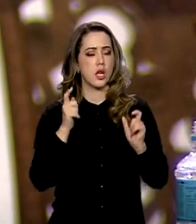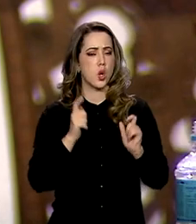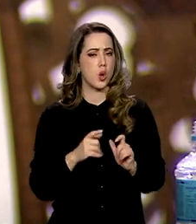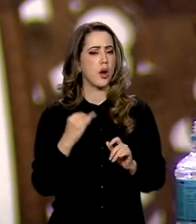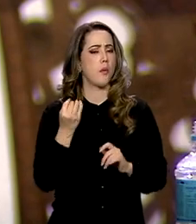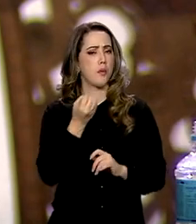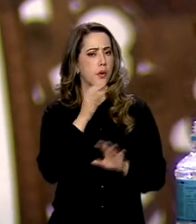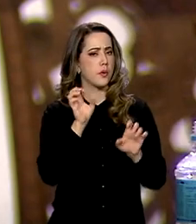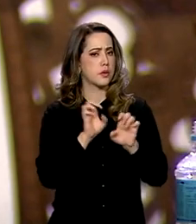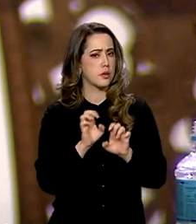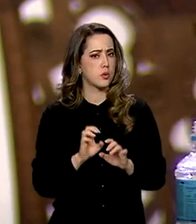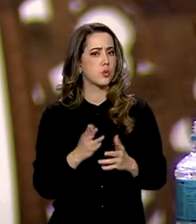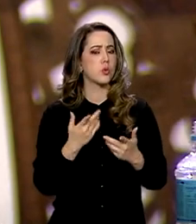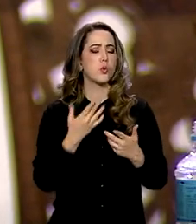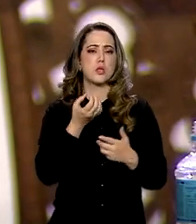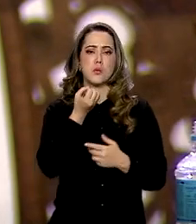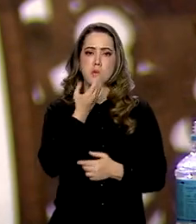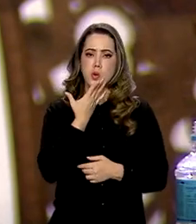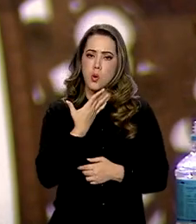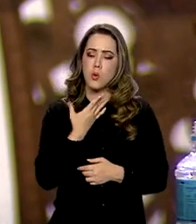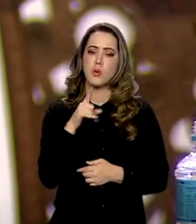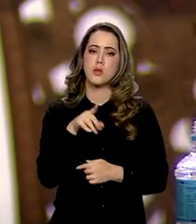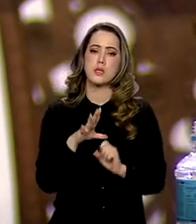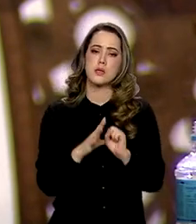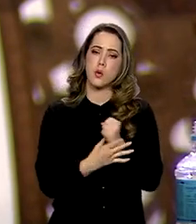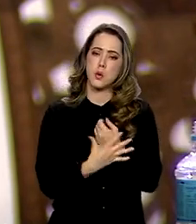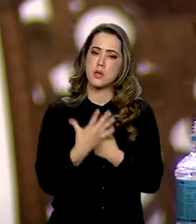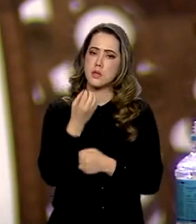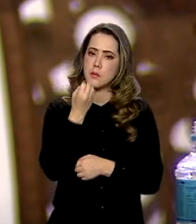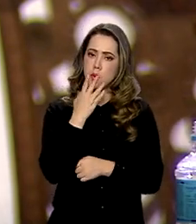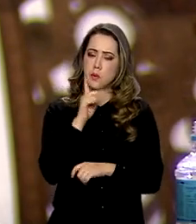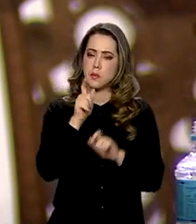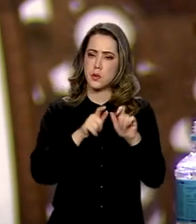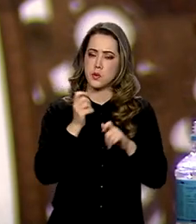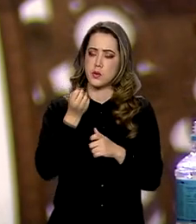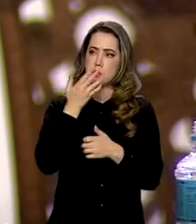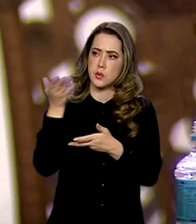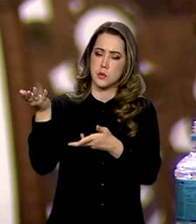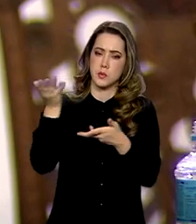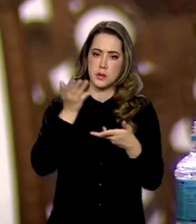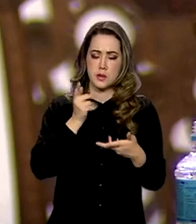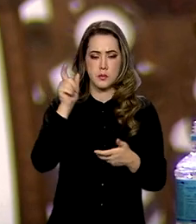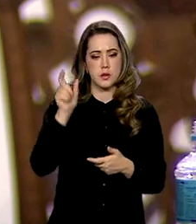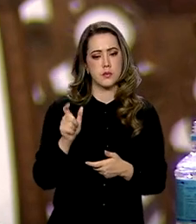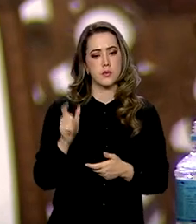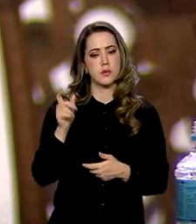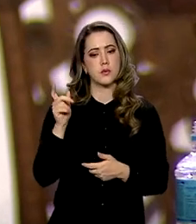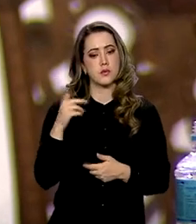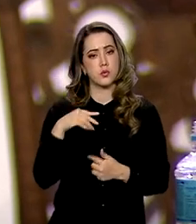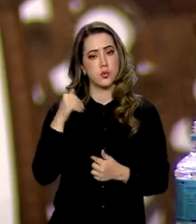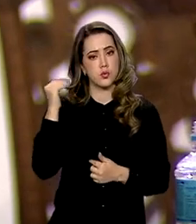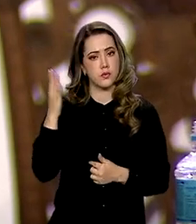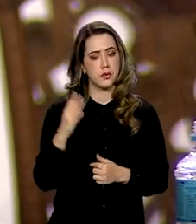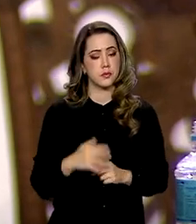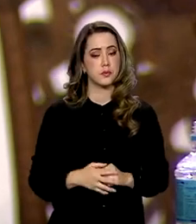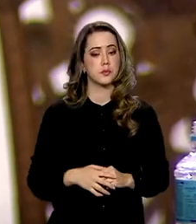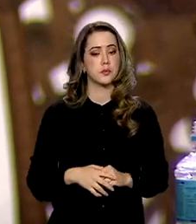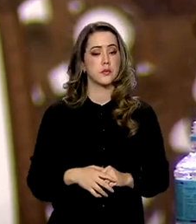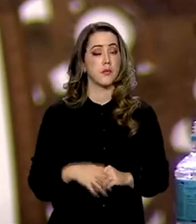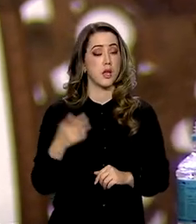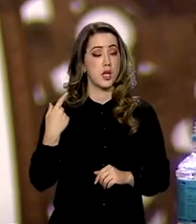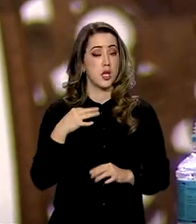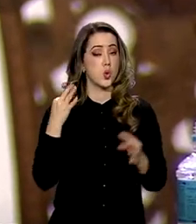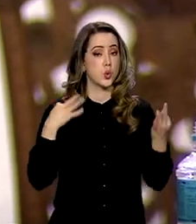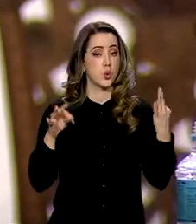que já tem segurança que já tem pessoas qualificadas para receber o turismo O Turista Internacional e o turista